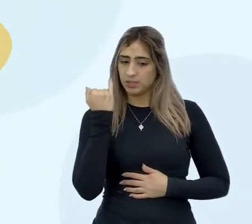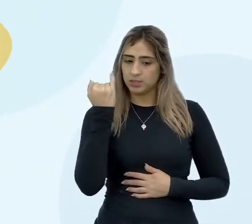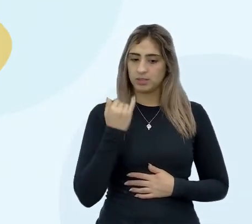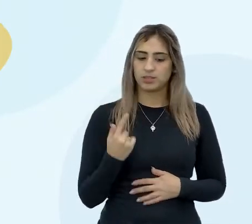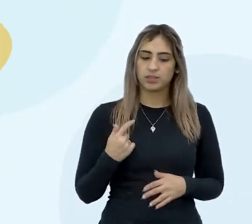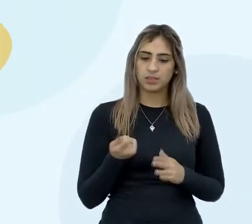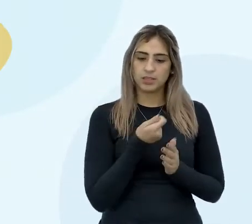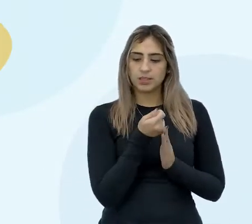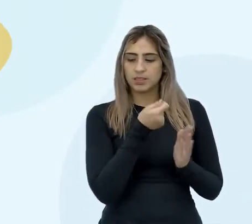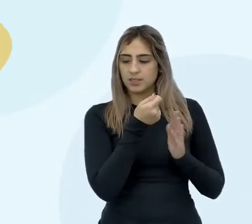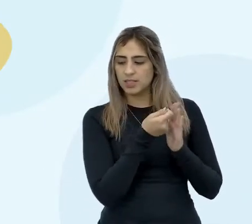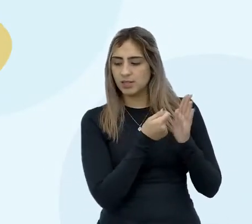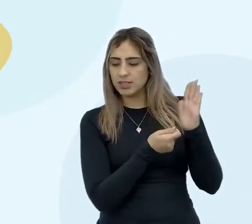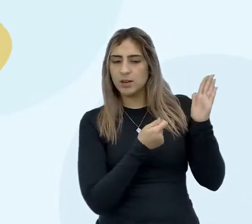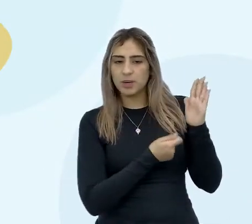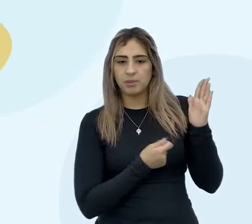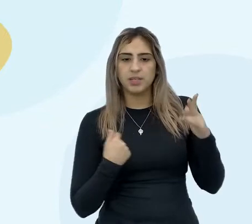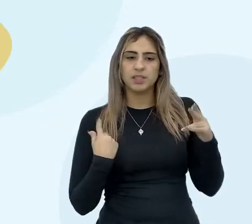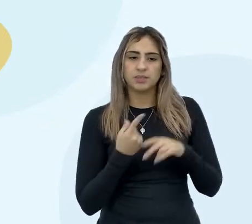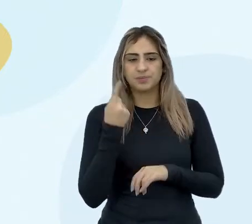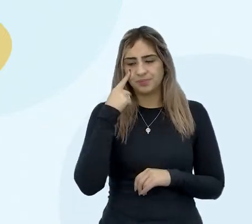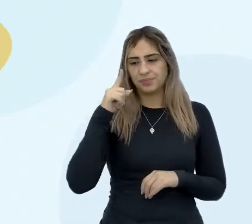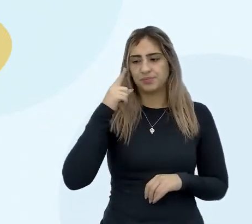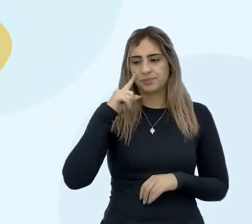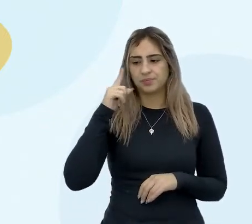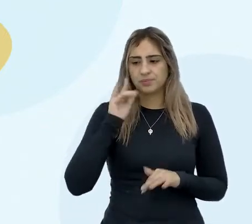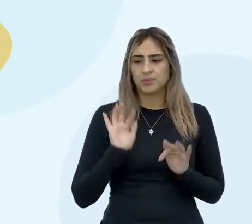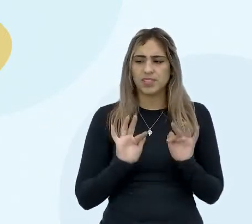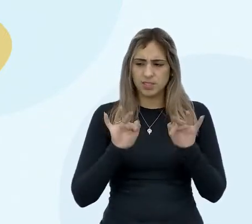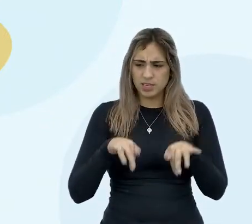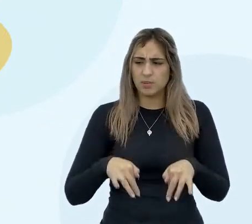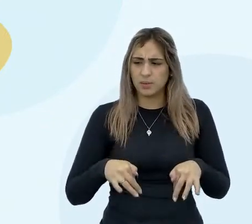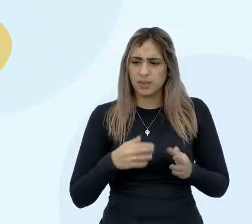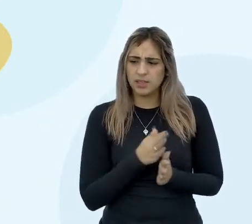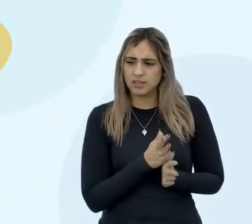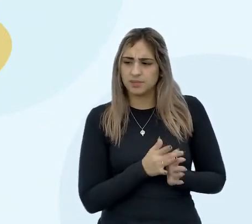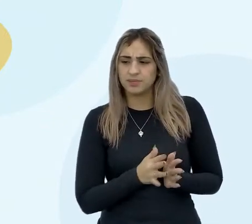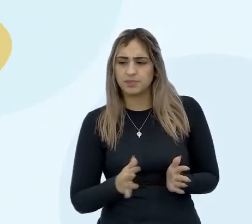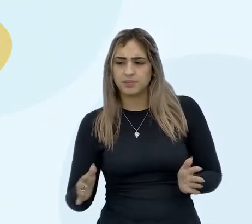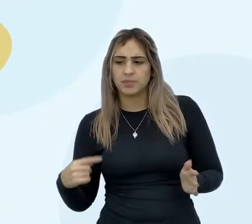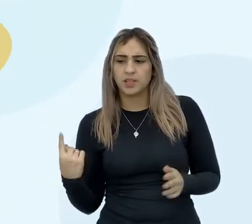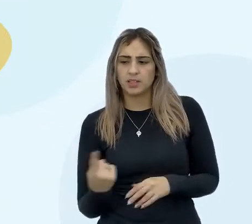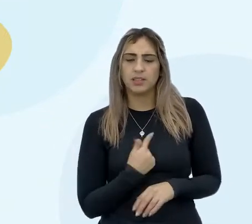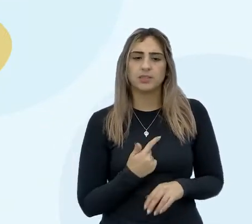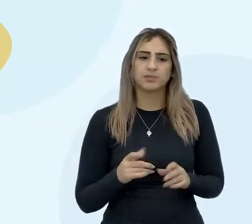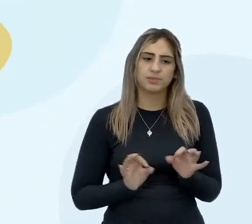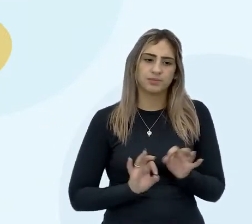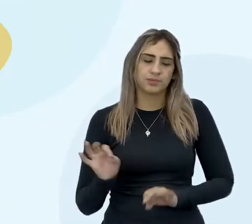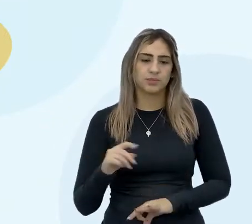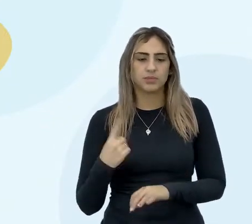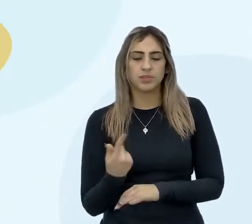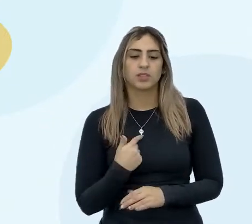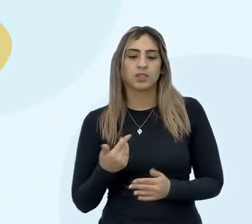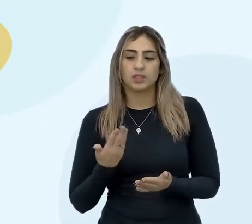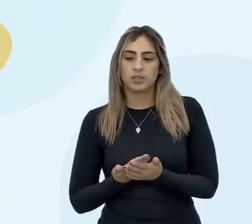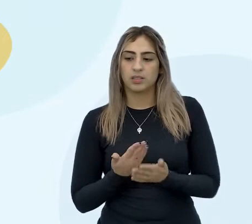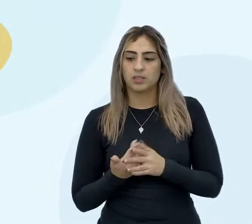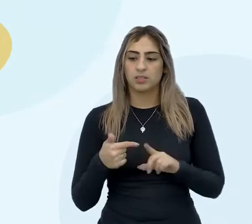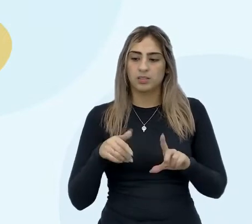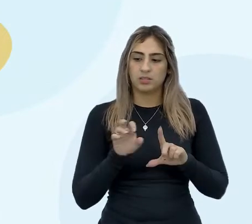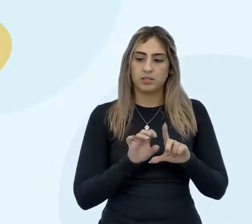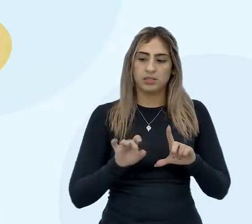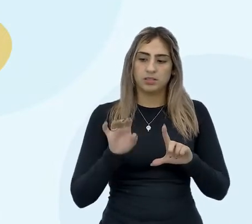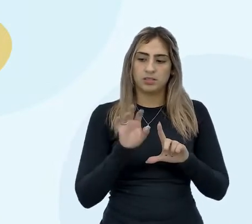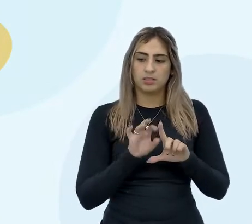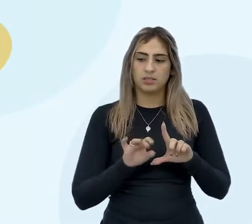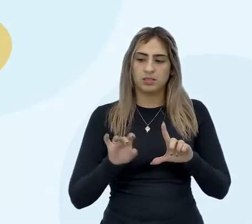vão anotar as suas dúvidas e, claro, ao final da aula avalie aí positivamente a nossa aula com o QR Code,